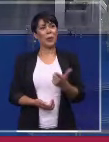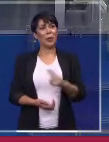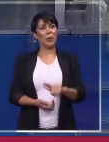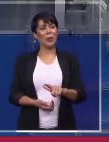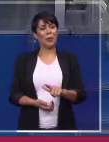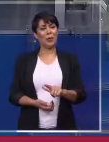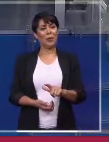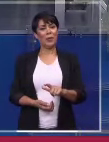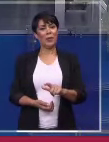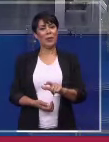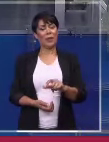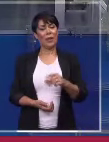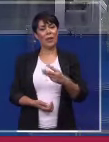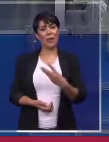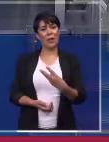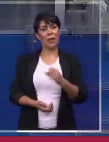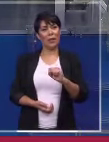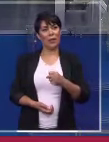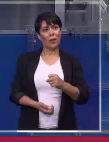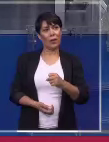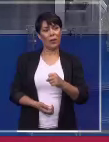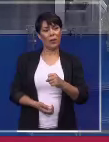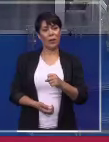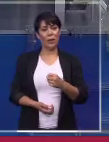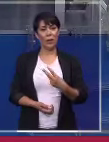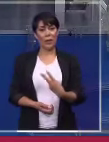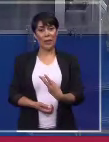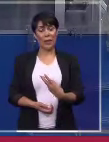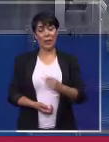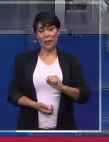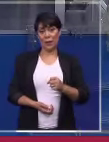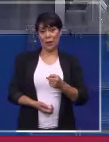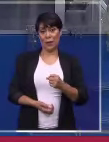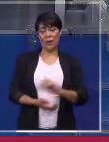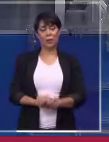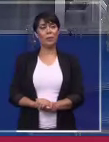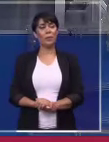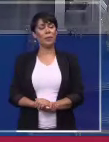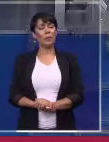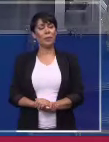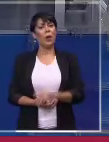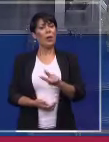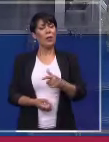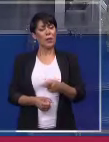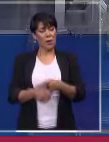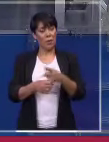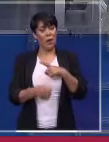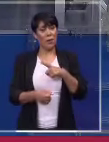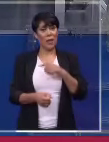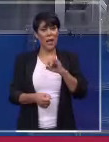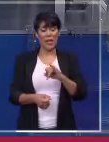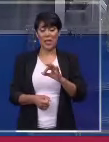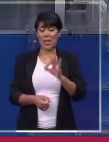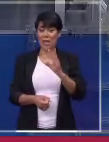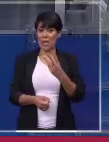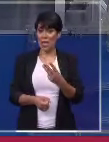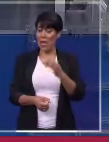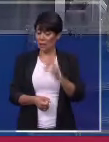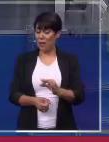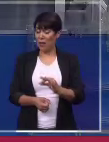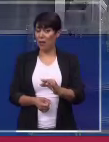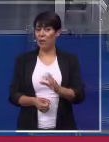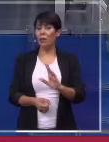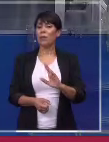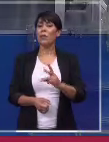globo. Bola cinza número 38. Cinza 38. Na Dupla Sena você já ganha a partir de três acertos. Este é